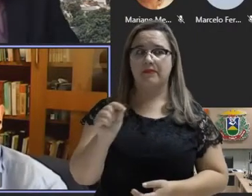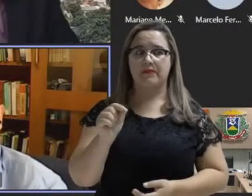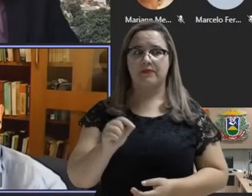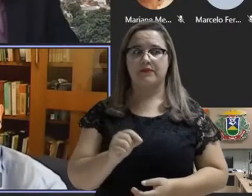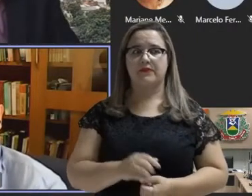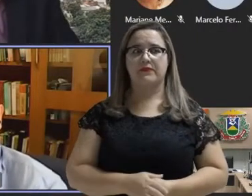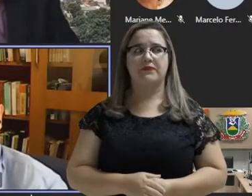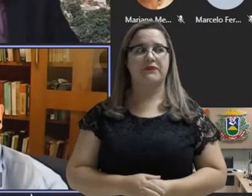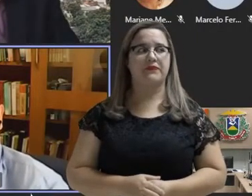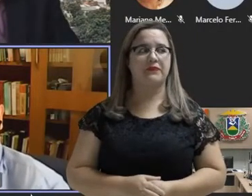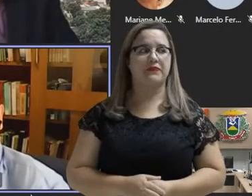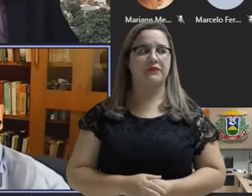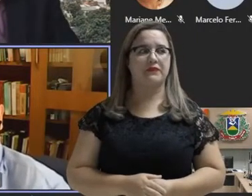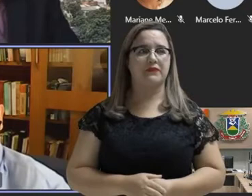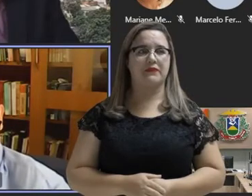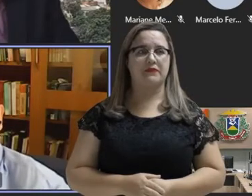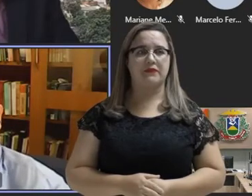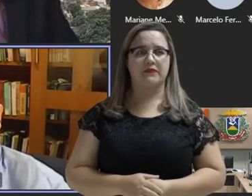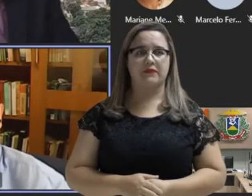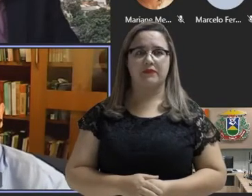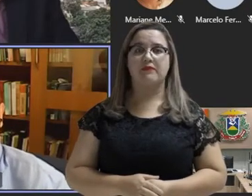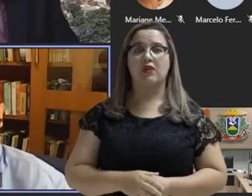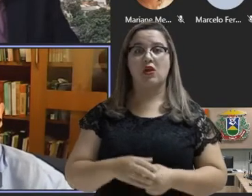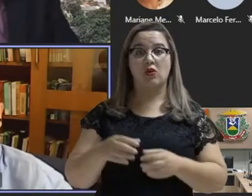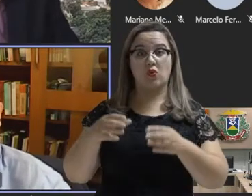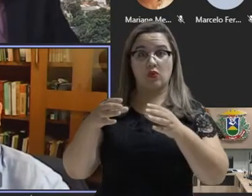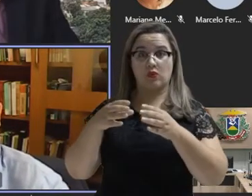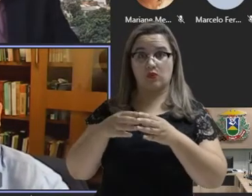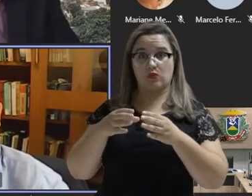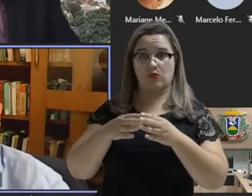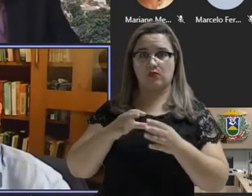pedido pelo GAECO, né,